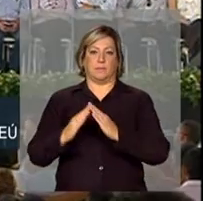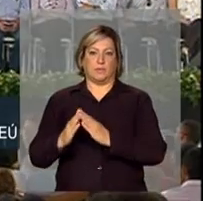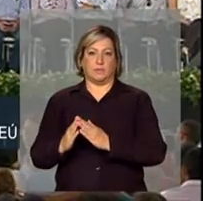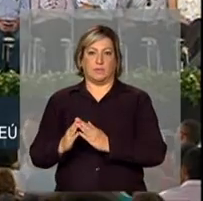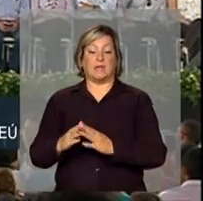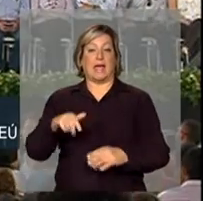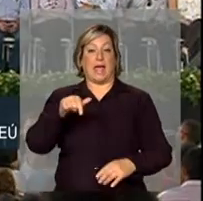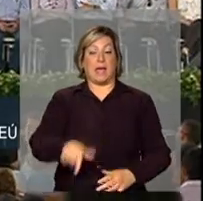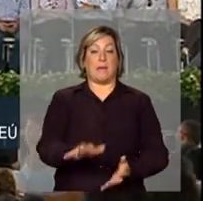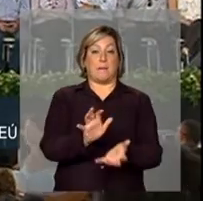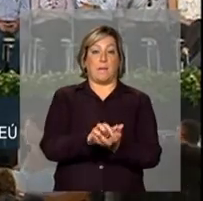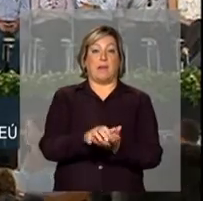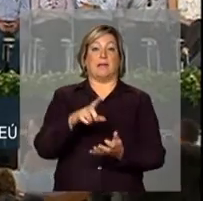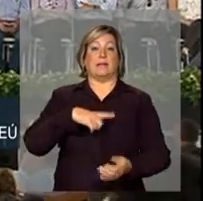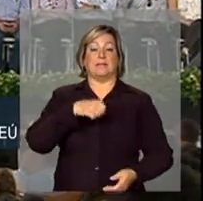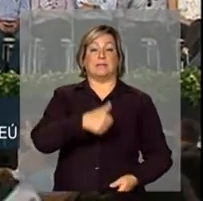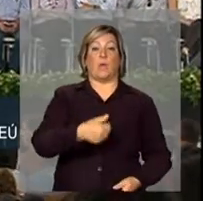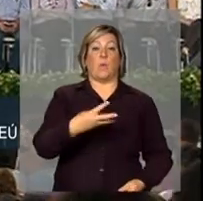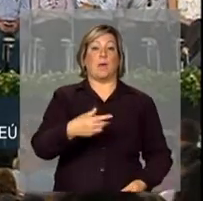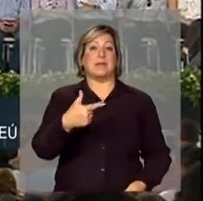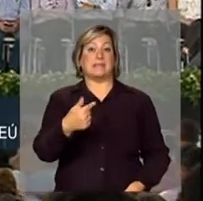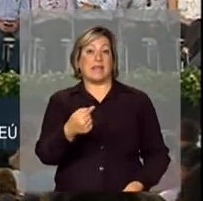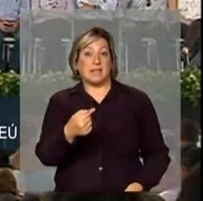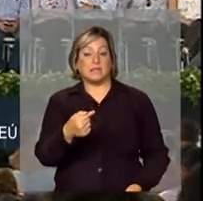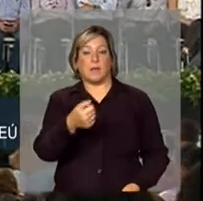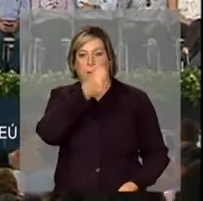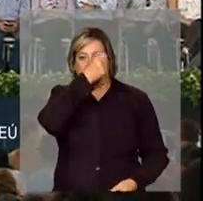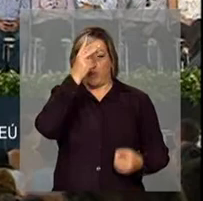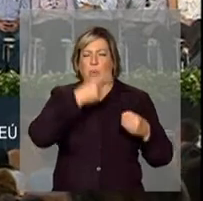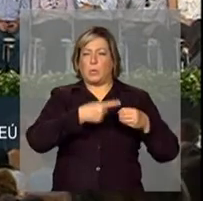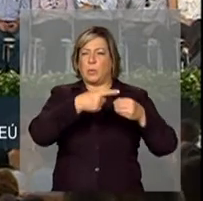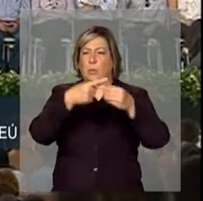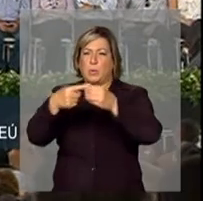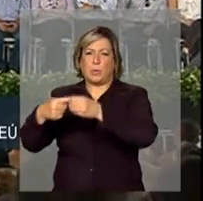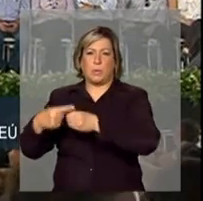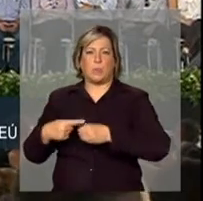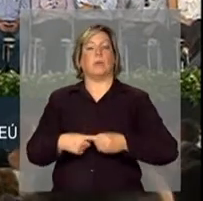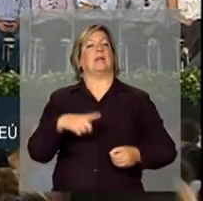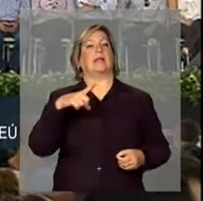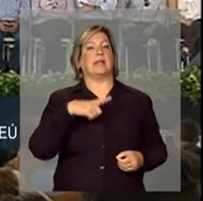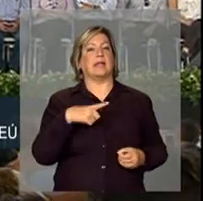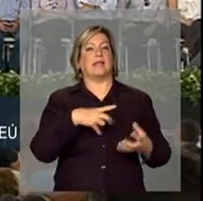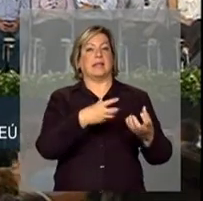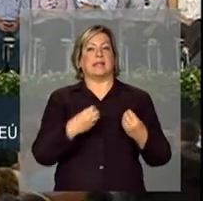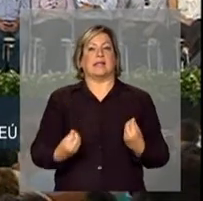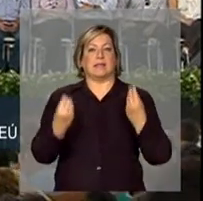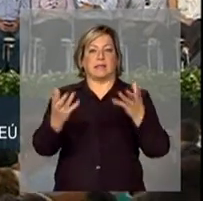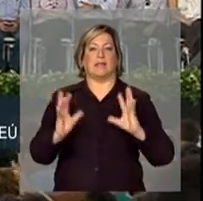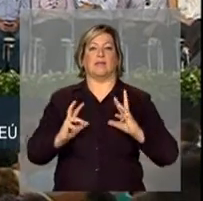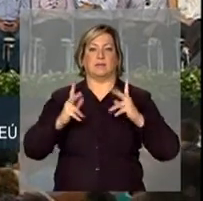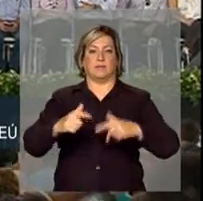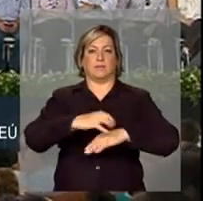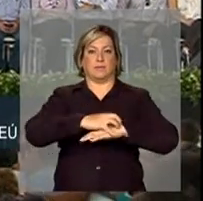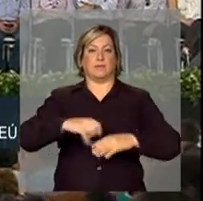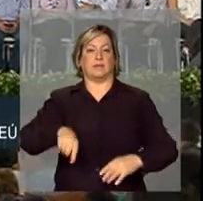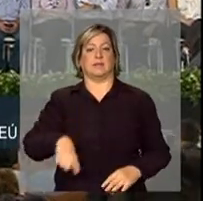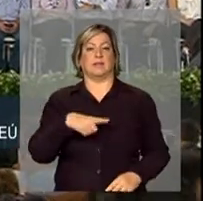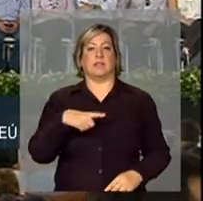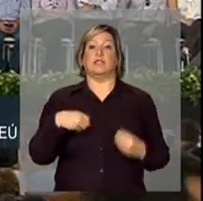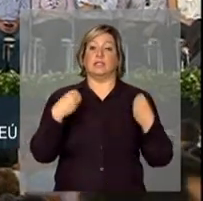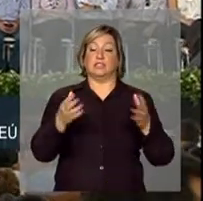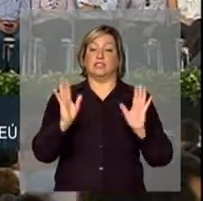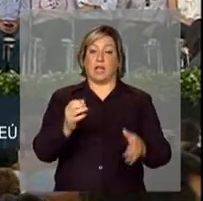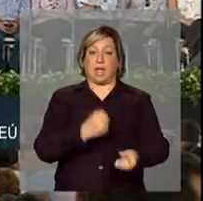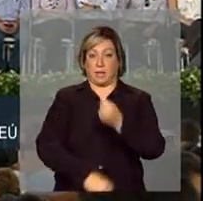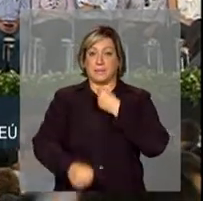são 147 municípios que são beneficiados com o programa de entrega de retroescavadeiras. Entregamos, o